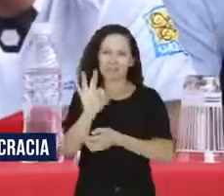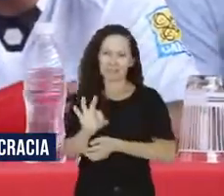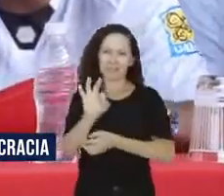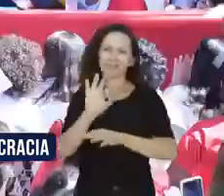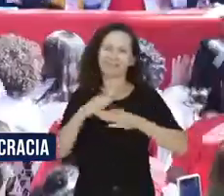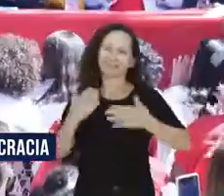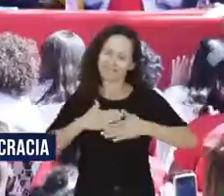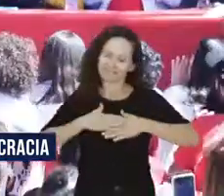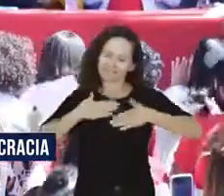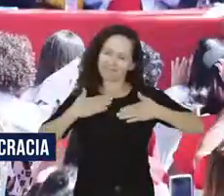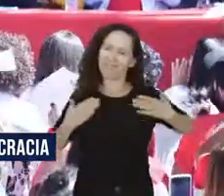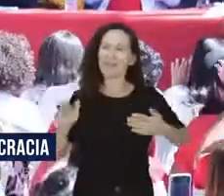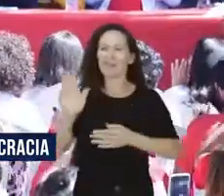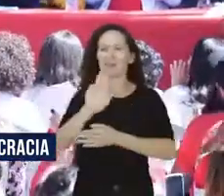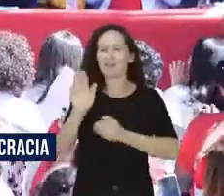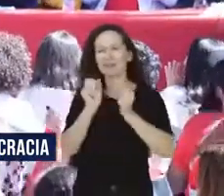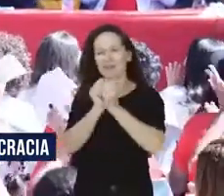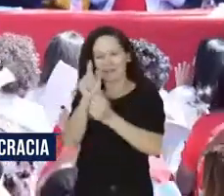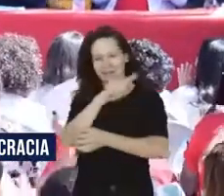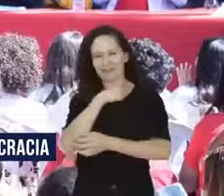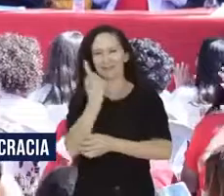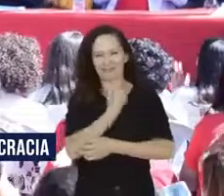nós.